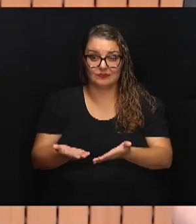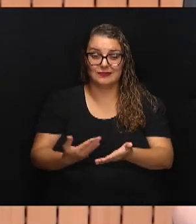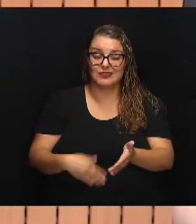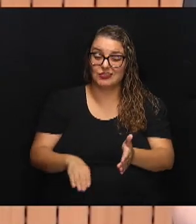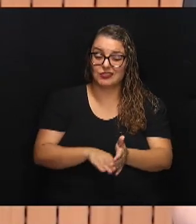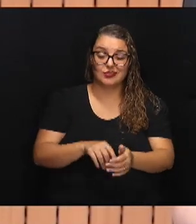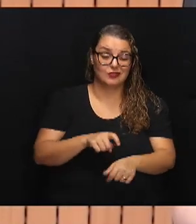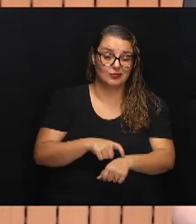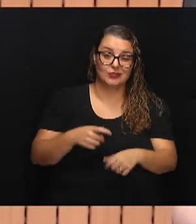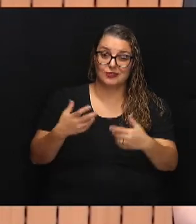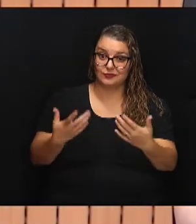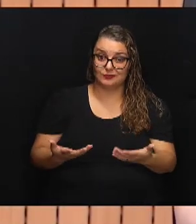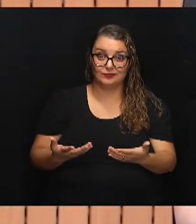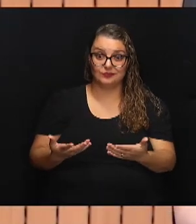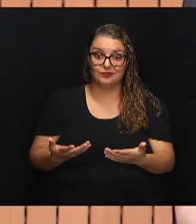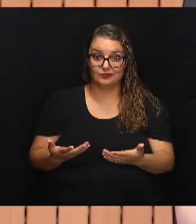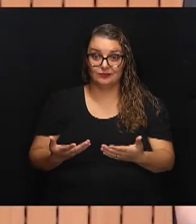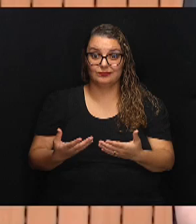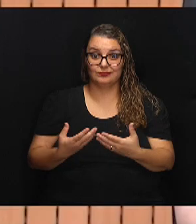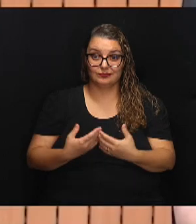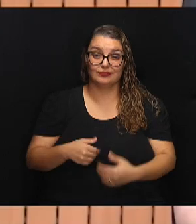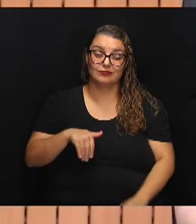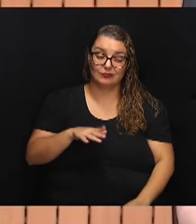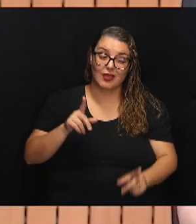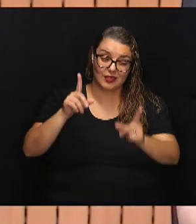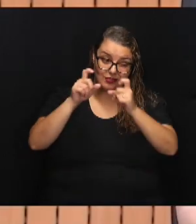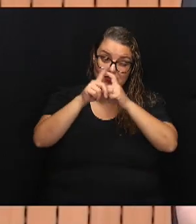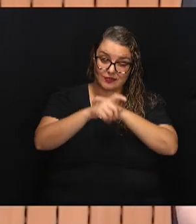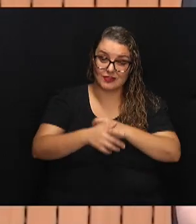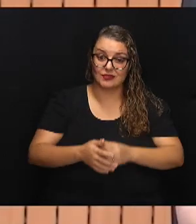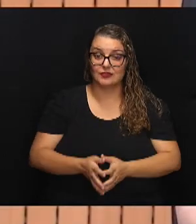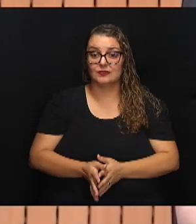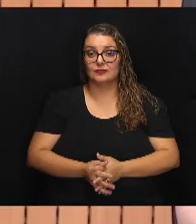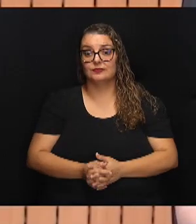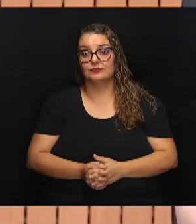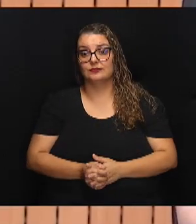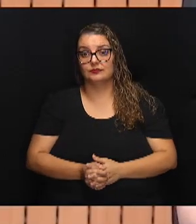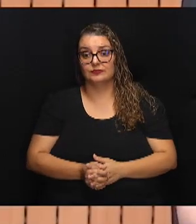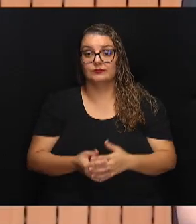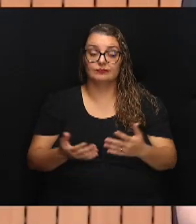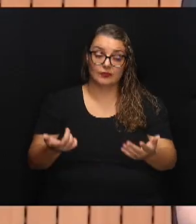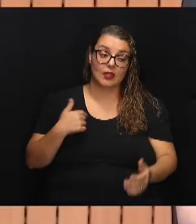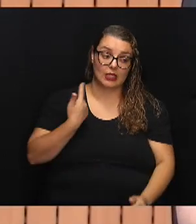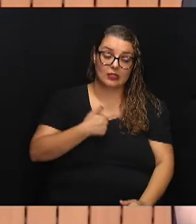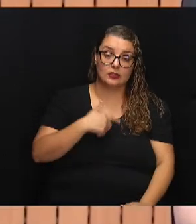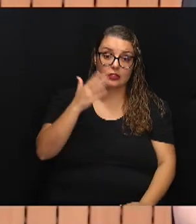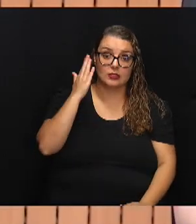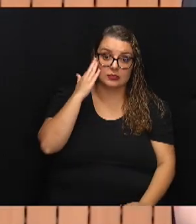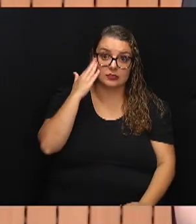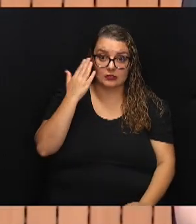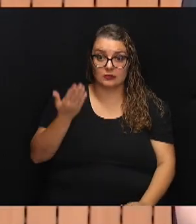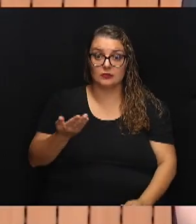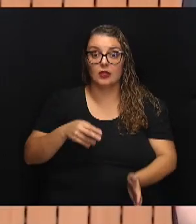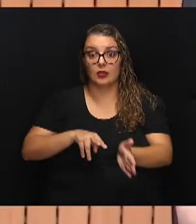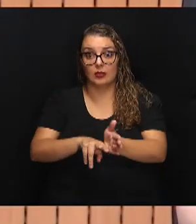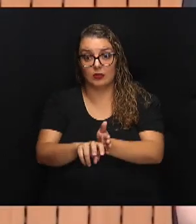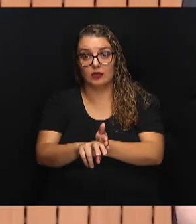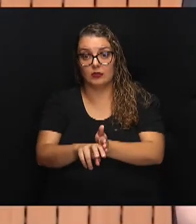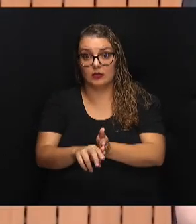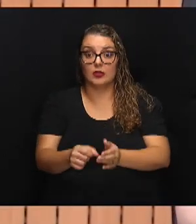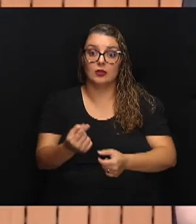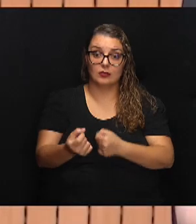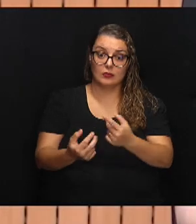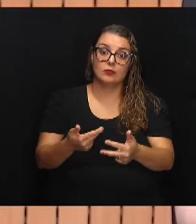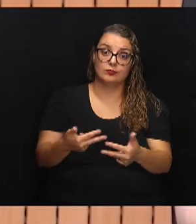estágio até que fica mais complicado. E a gente sabe que o diagnóstico, que é alguma coisa